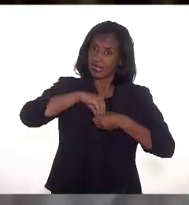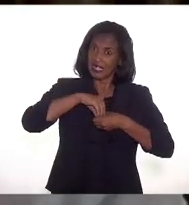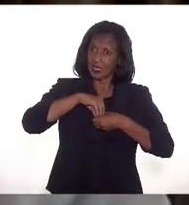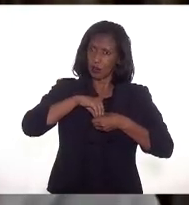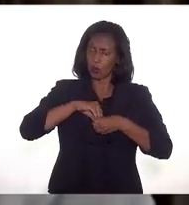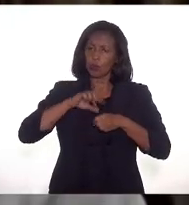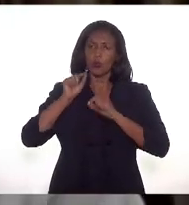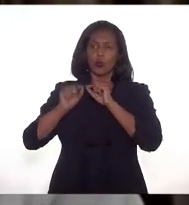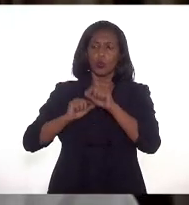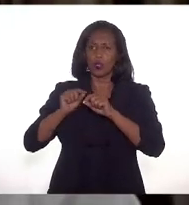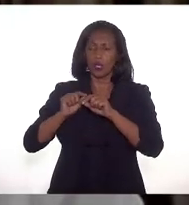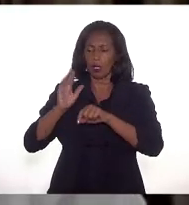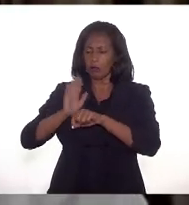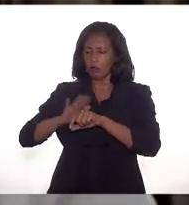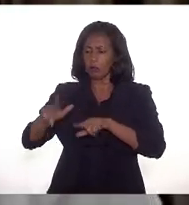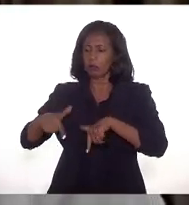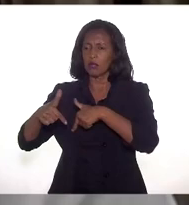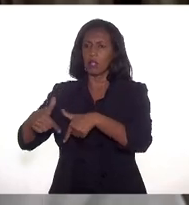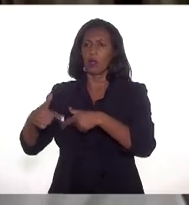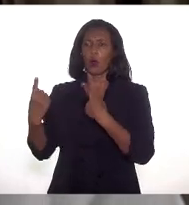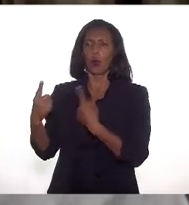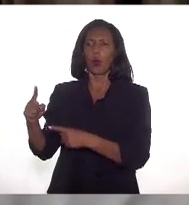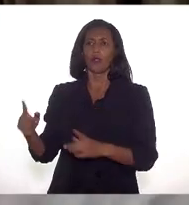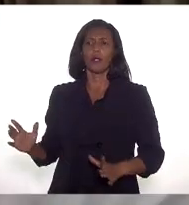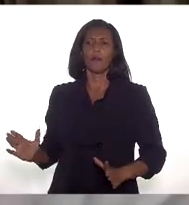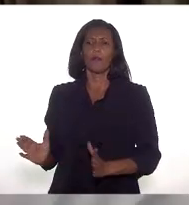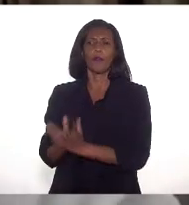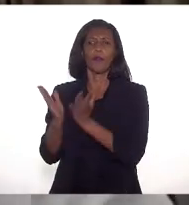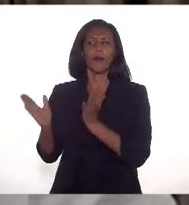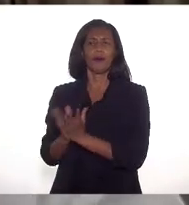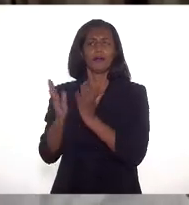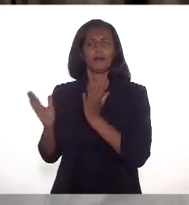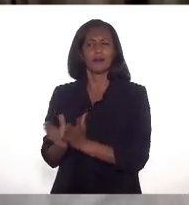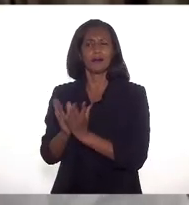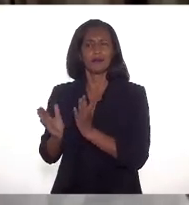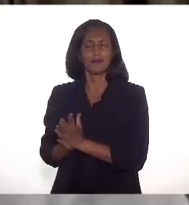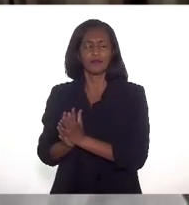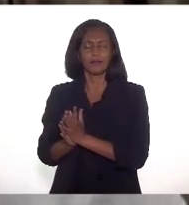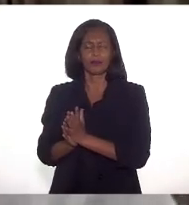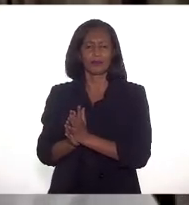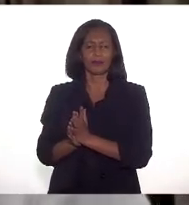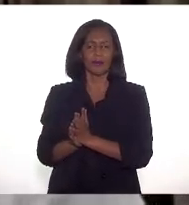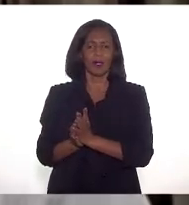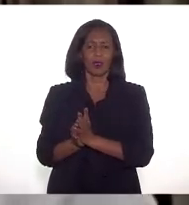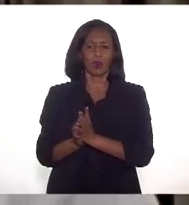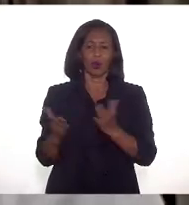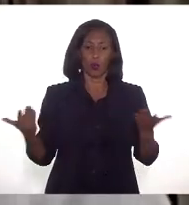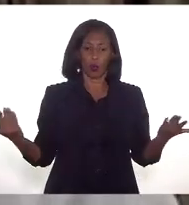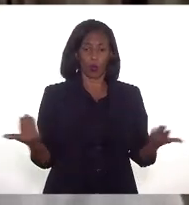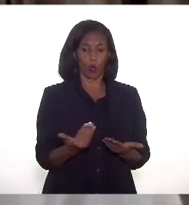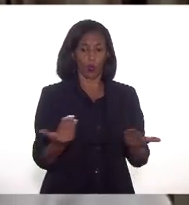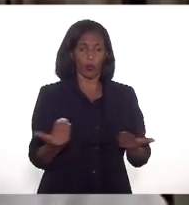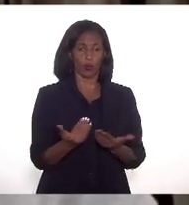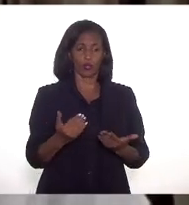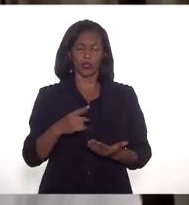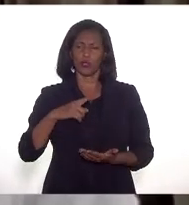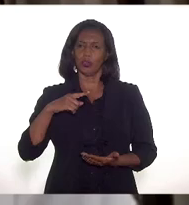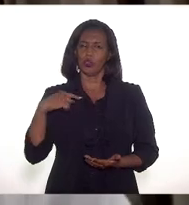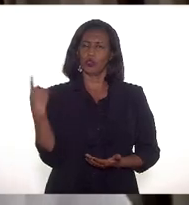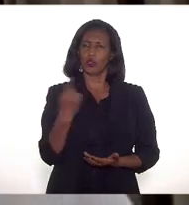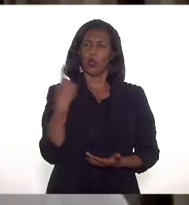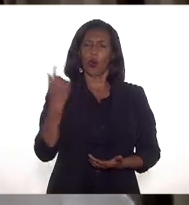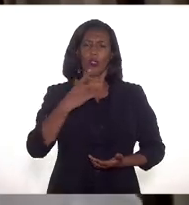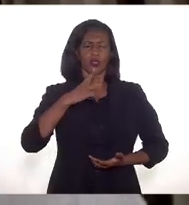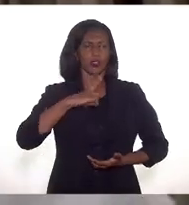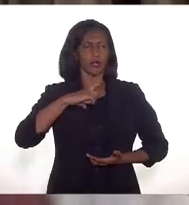pobreza, são projetos que estão dentro do enfrentamento à pobreza. É, hoje, nós vamos ter 4 ou 5